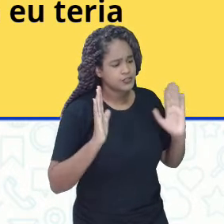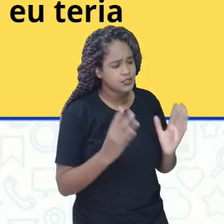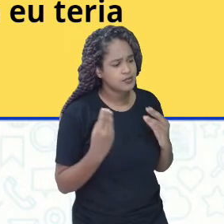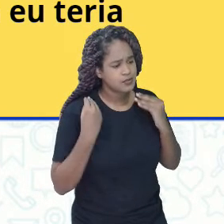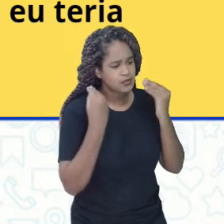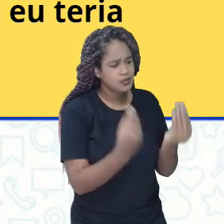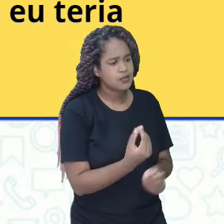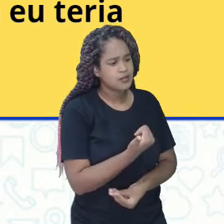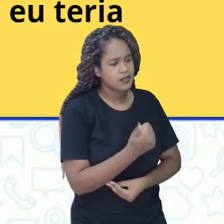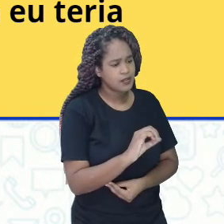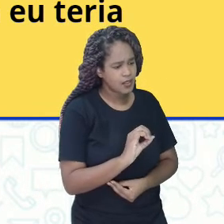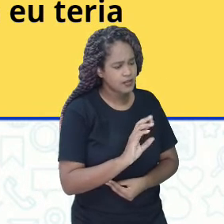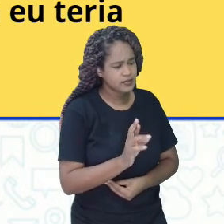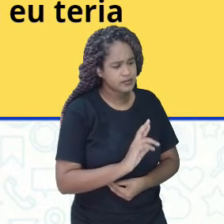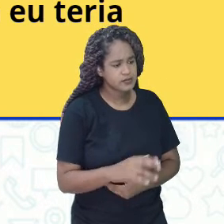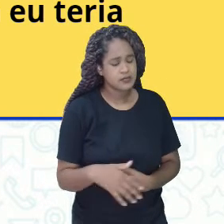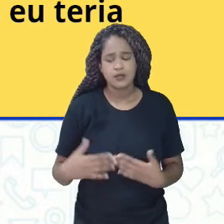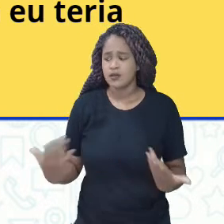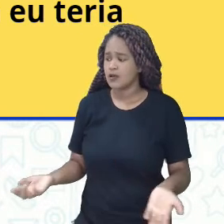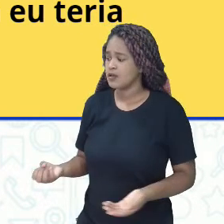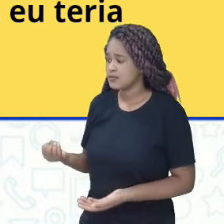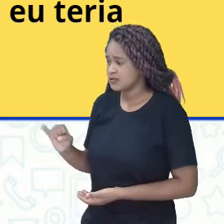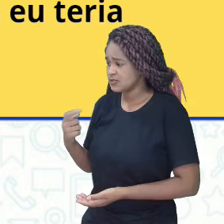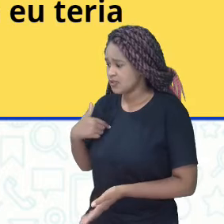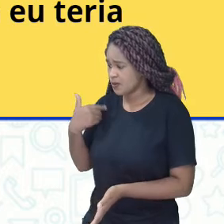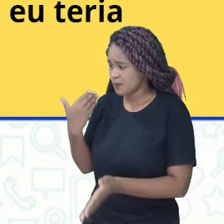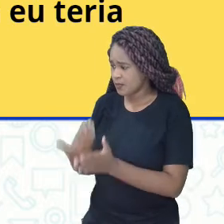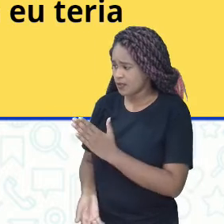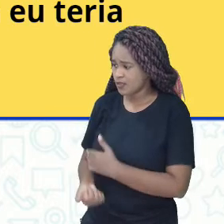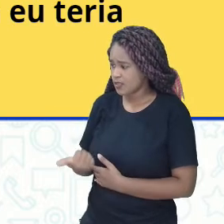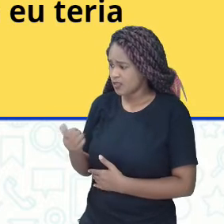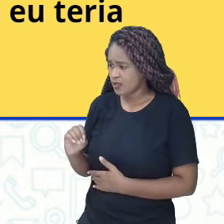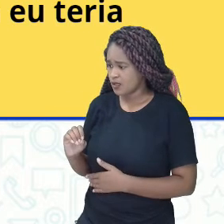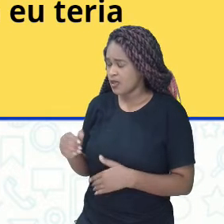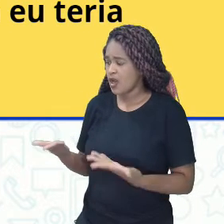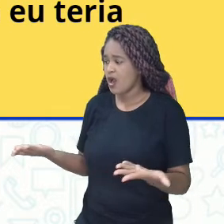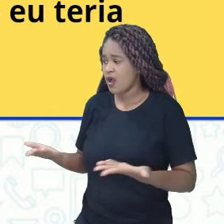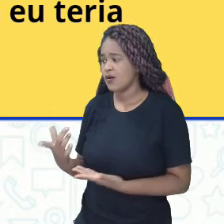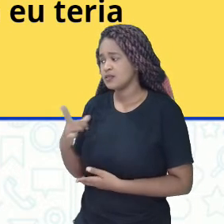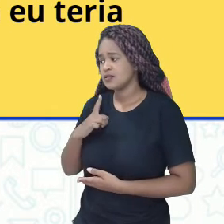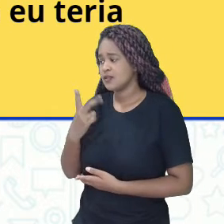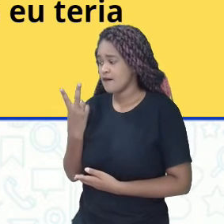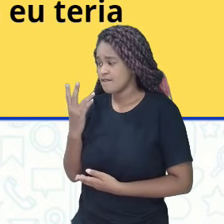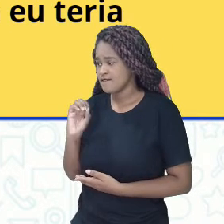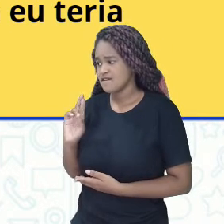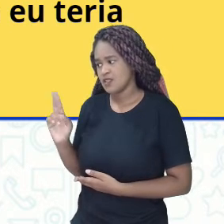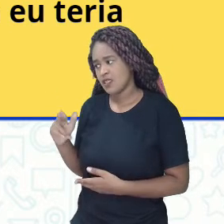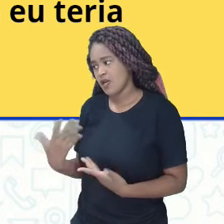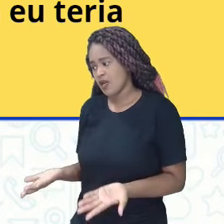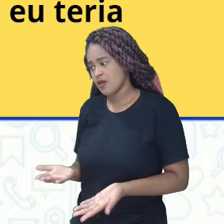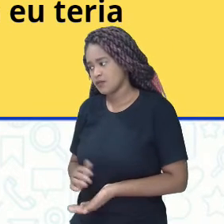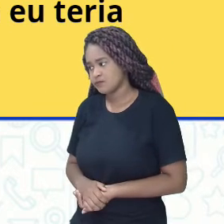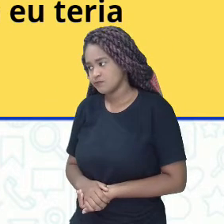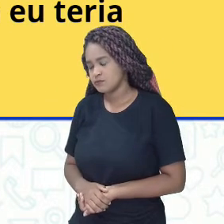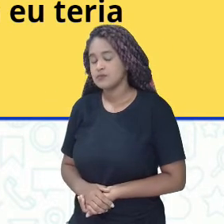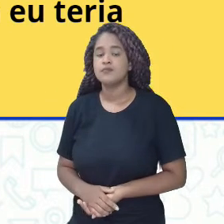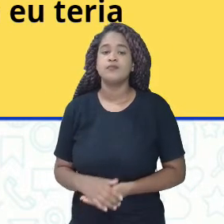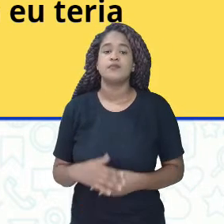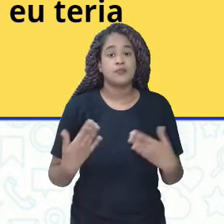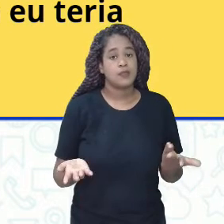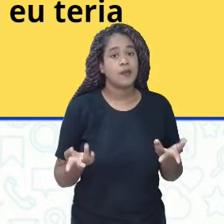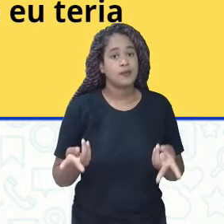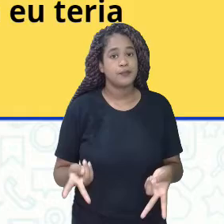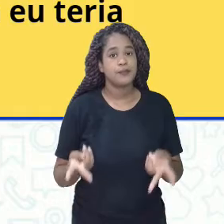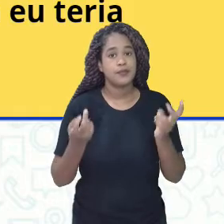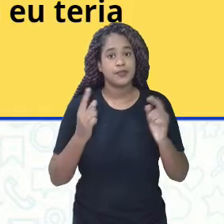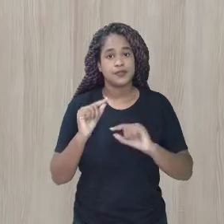reais? É que se não tivesse perdido 10 reais, agora eu teria 20. Percebam aí, não